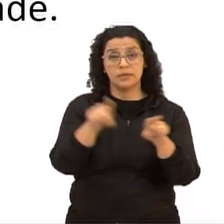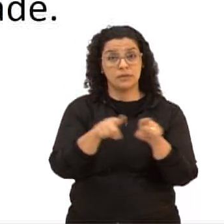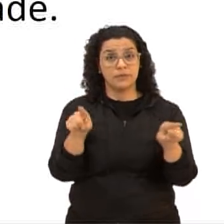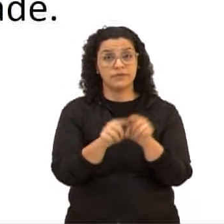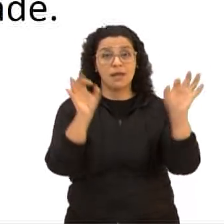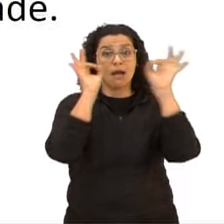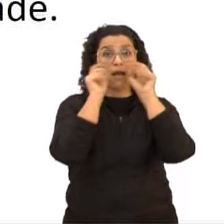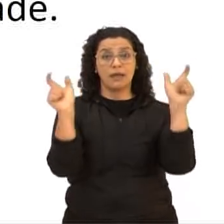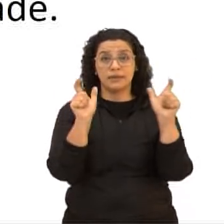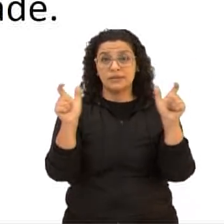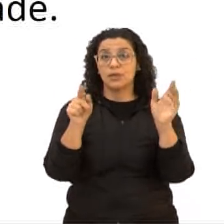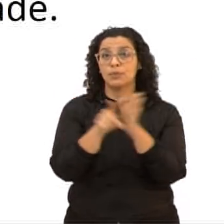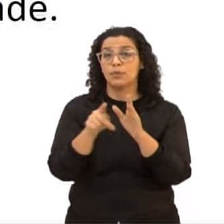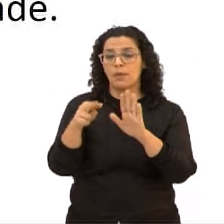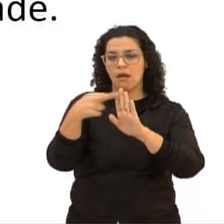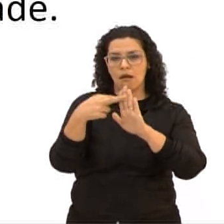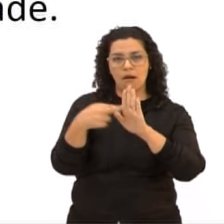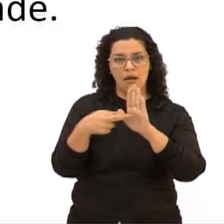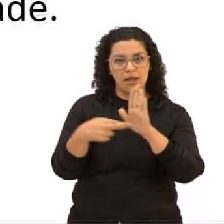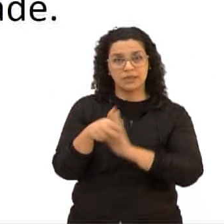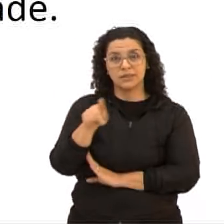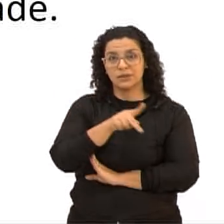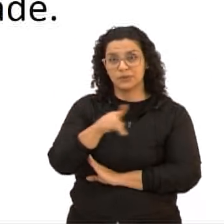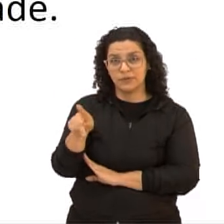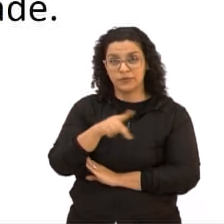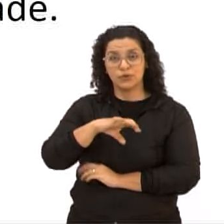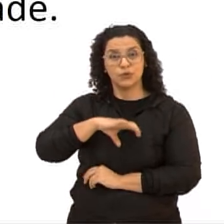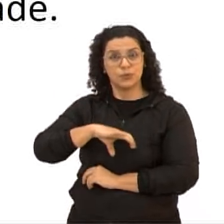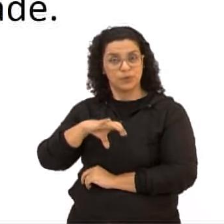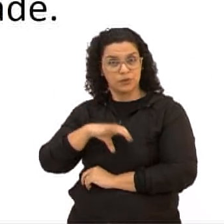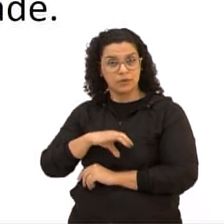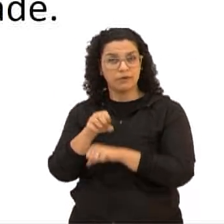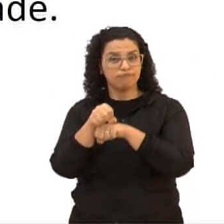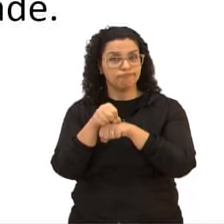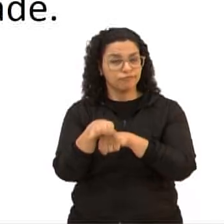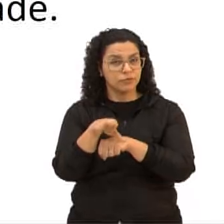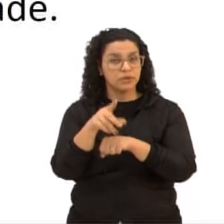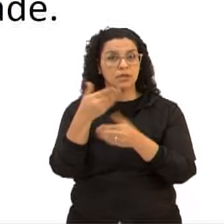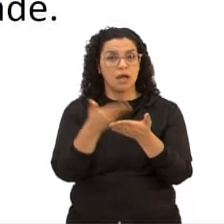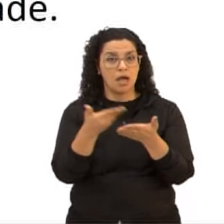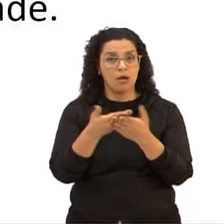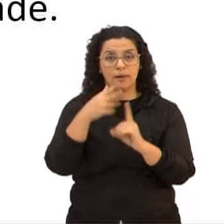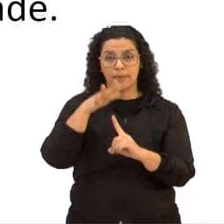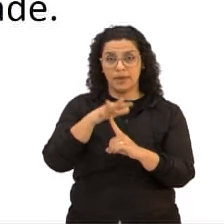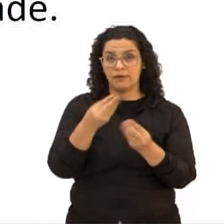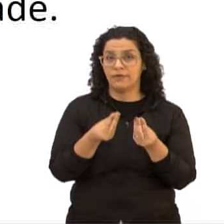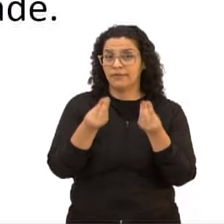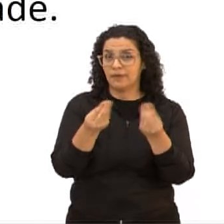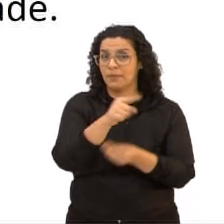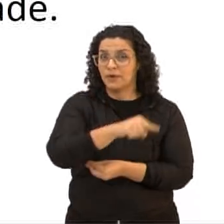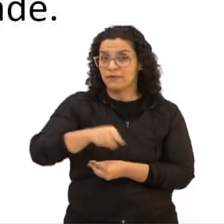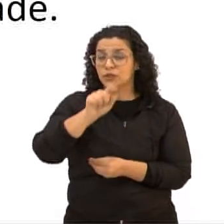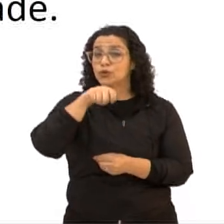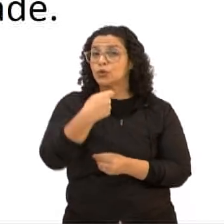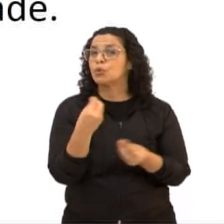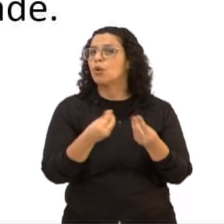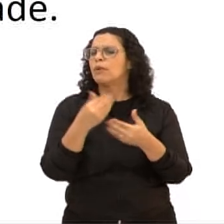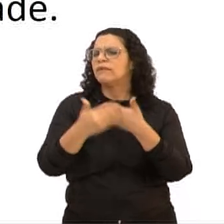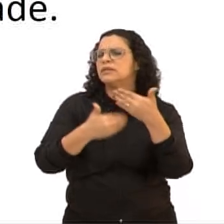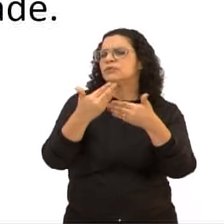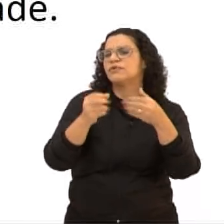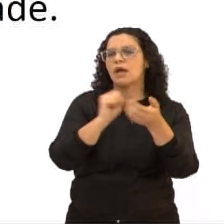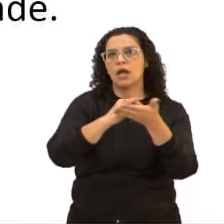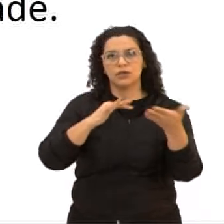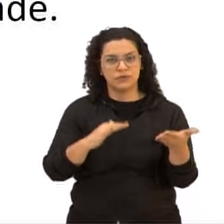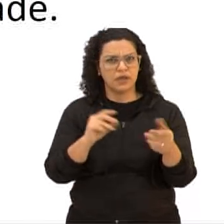ficar atento às instruções que a professora de português da aula Paraná passará sobre o